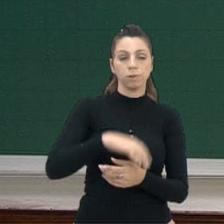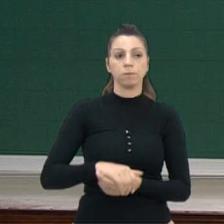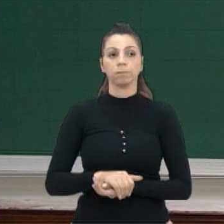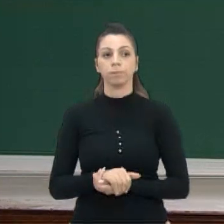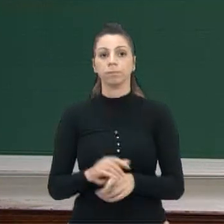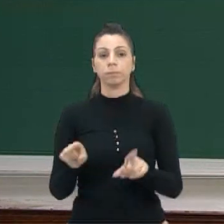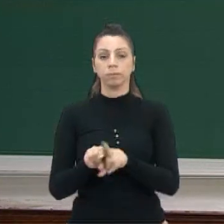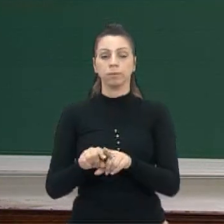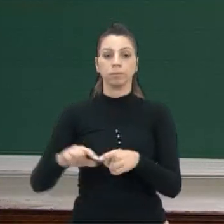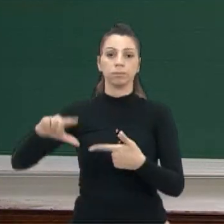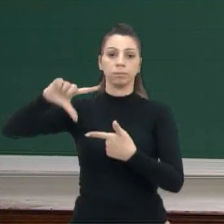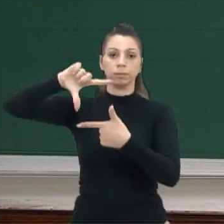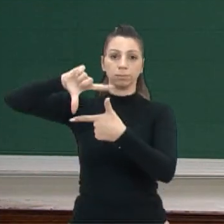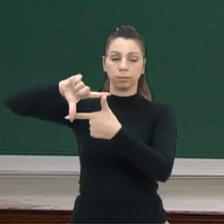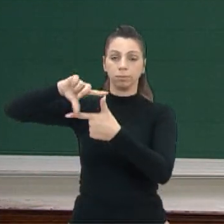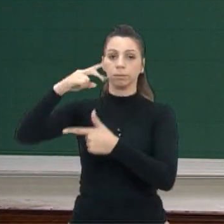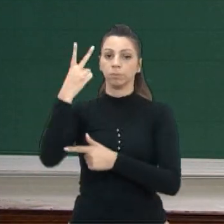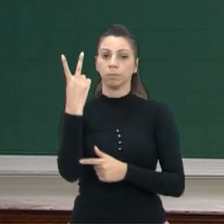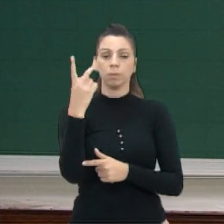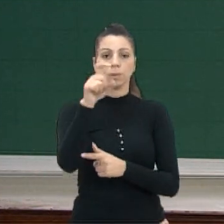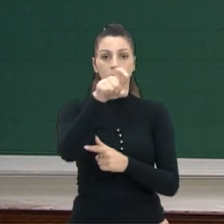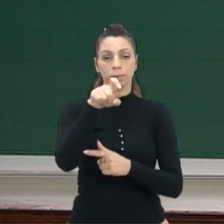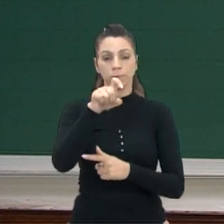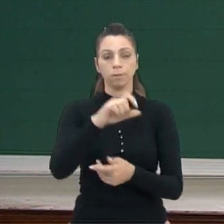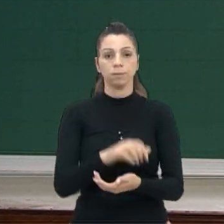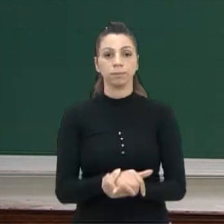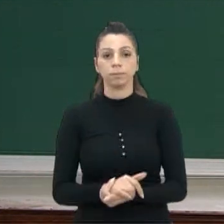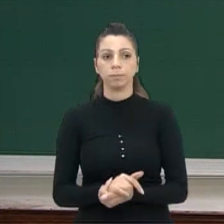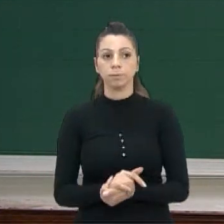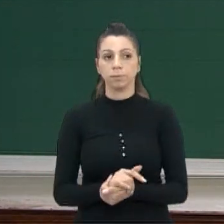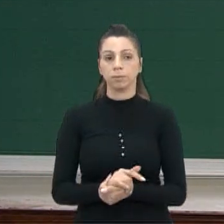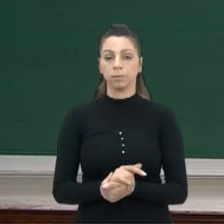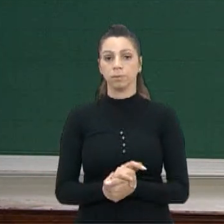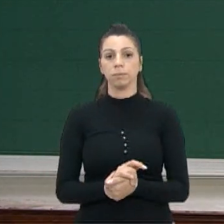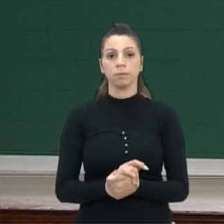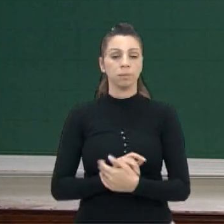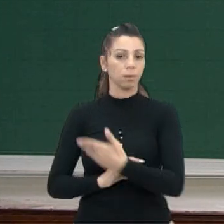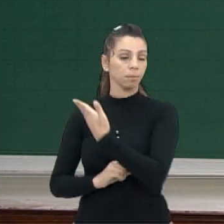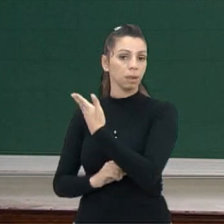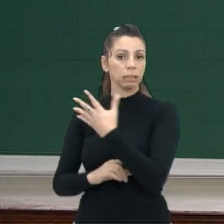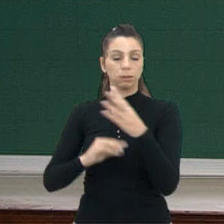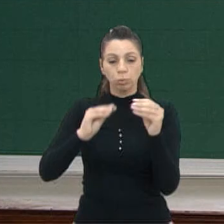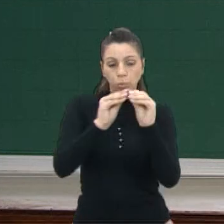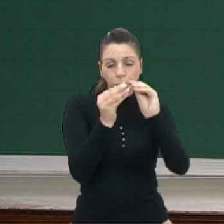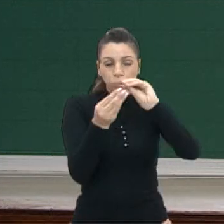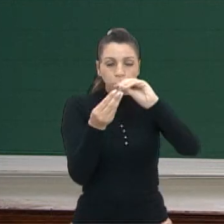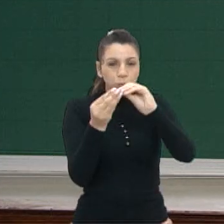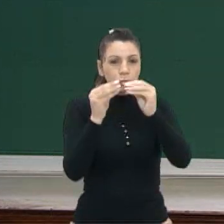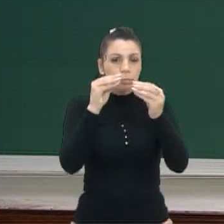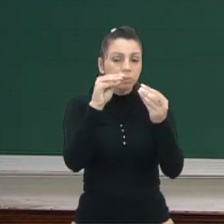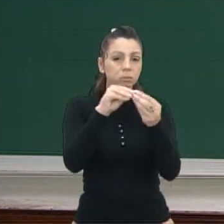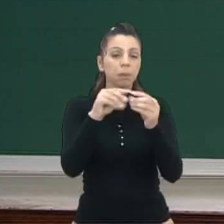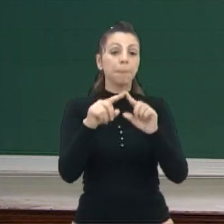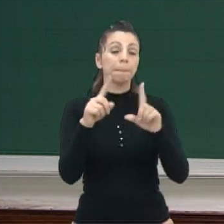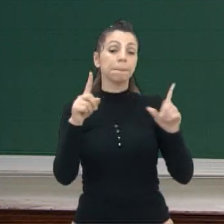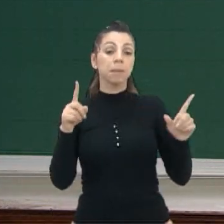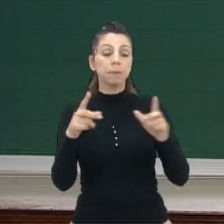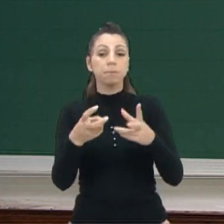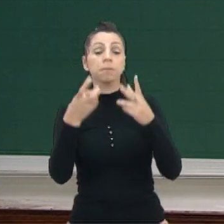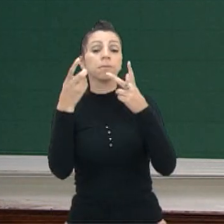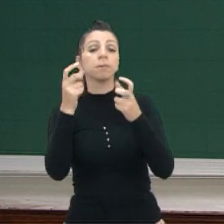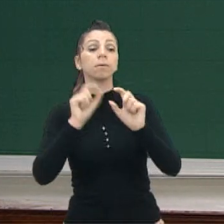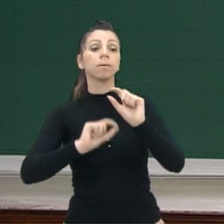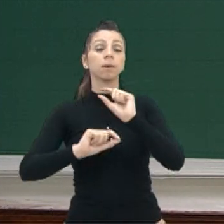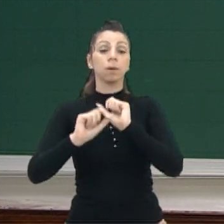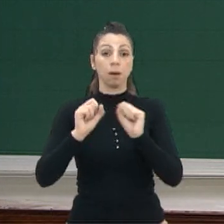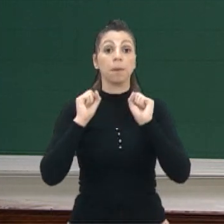retângulo azul para o 2x. Mas nós mexemos com eles, encaixamos ali as figuras, mas percebemos que